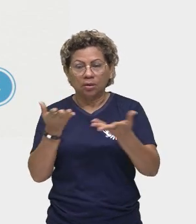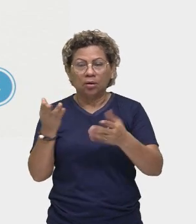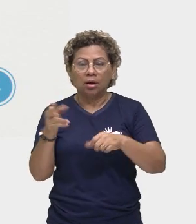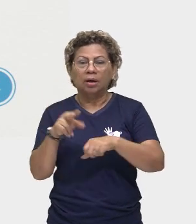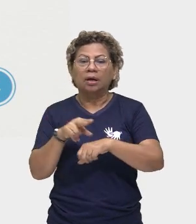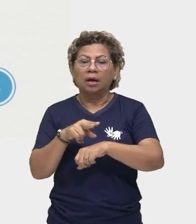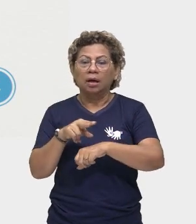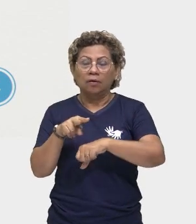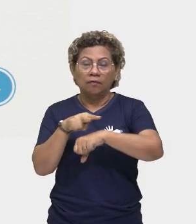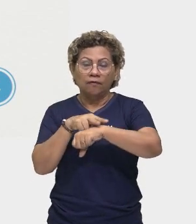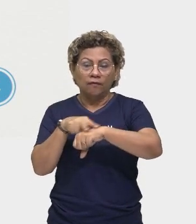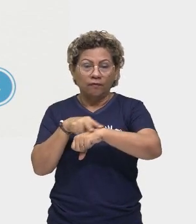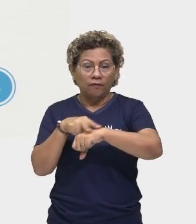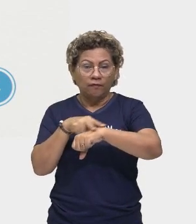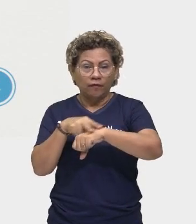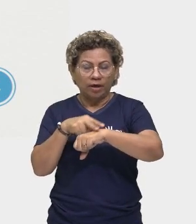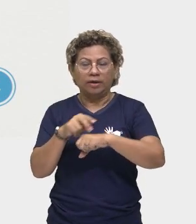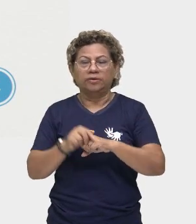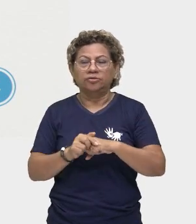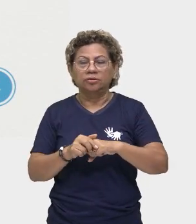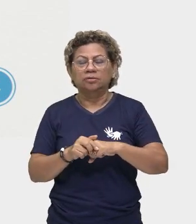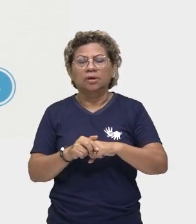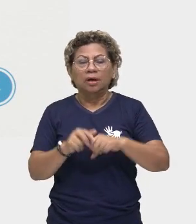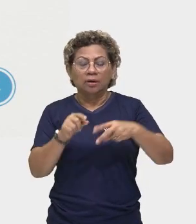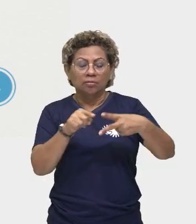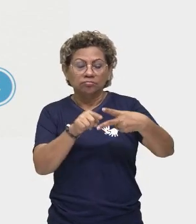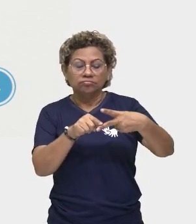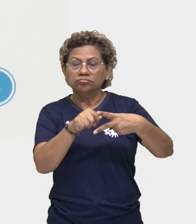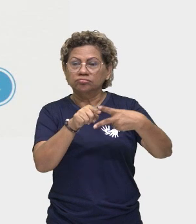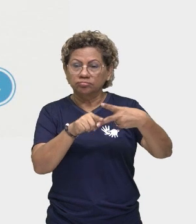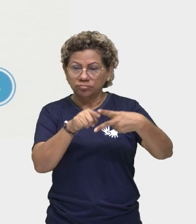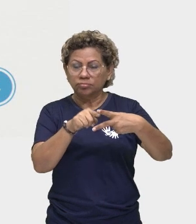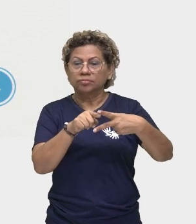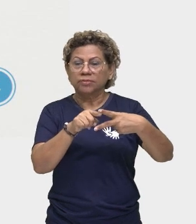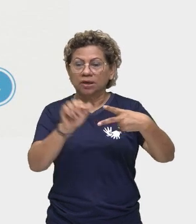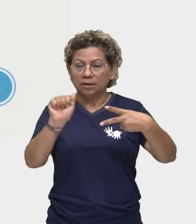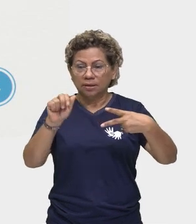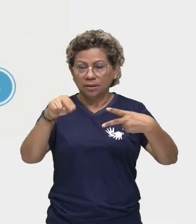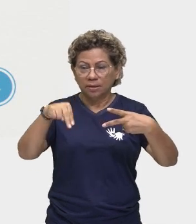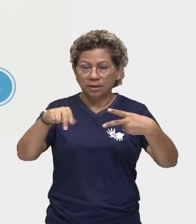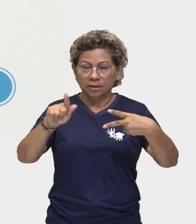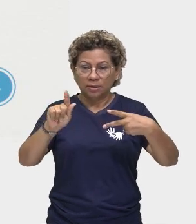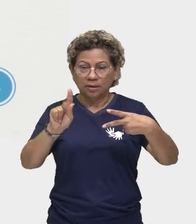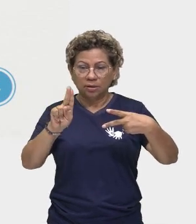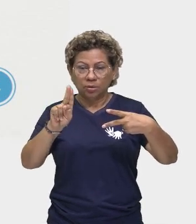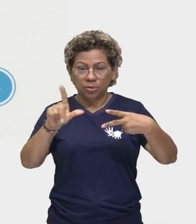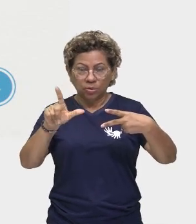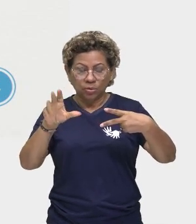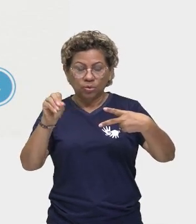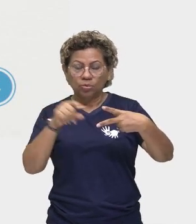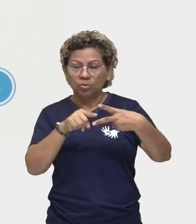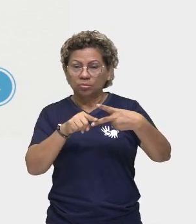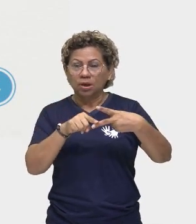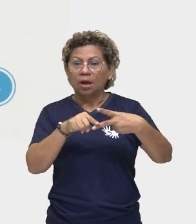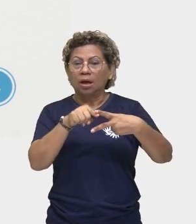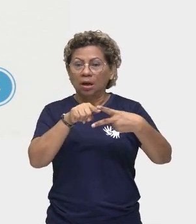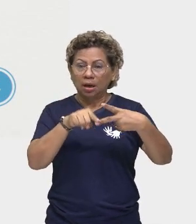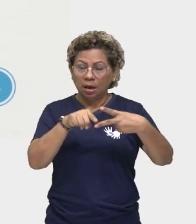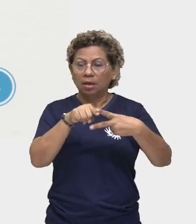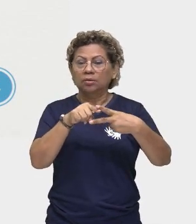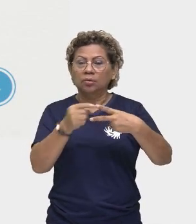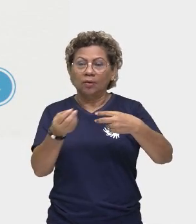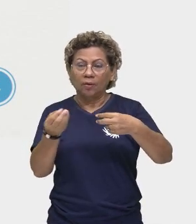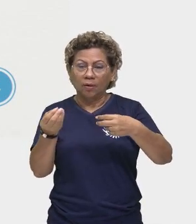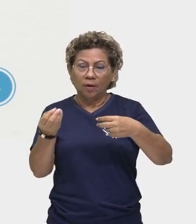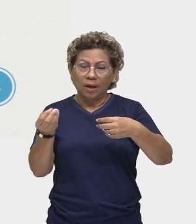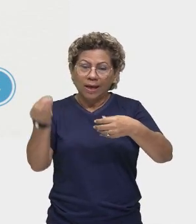os nossos ângulos internos, né? São representados aqui pelas nossas letras minúsculas, né? Esse A